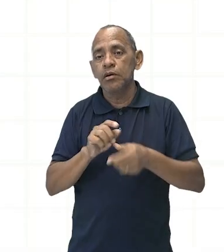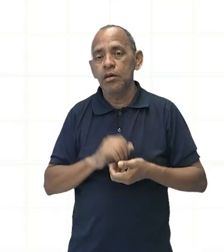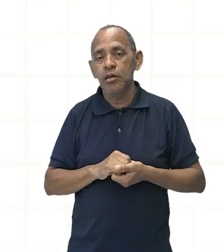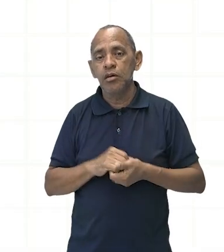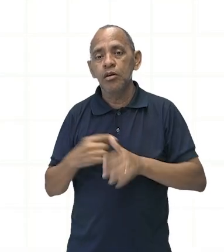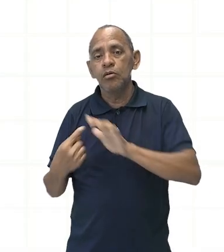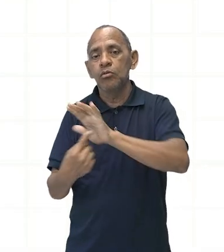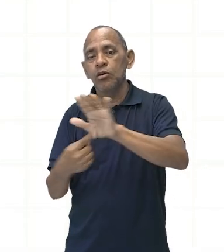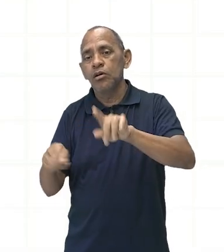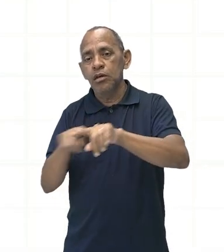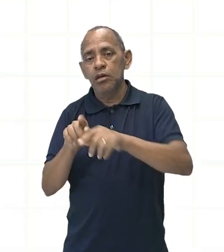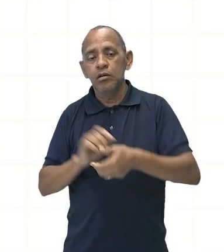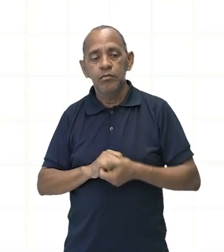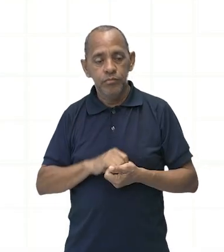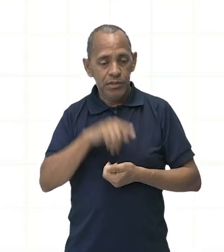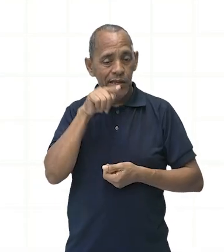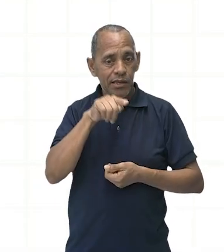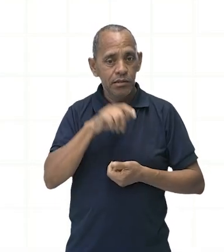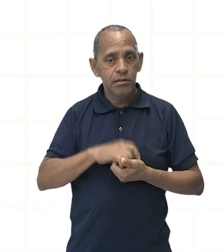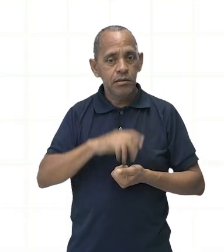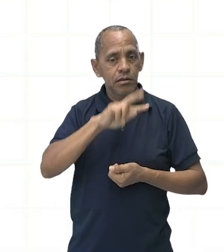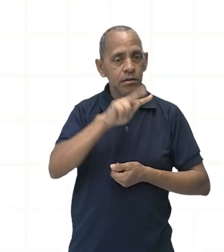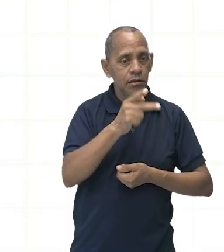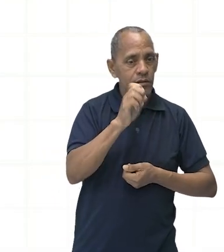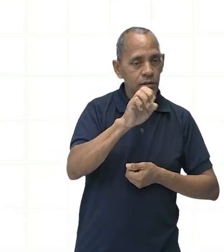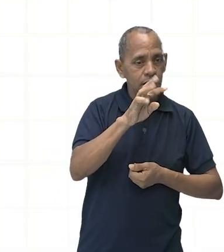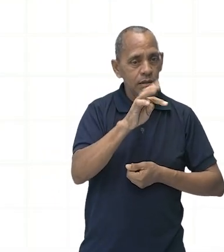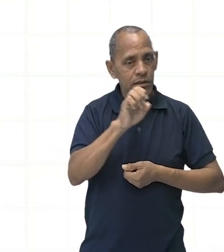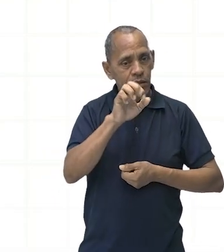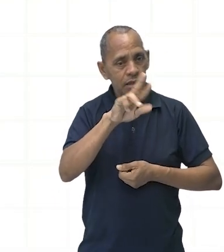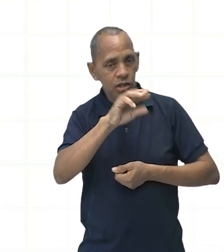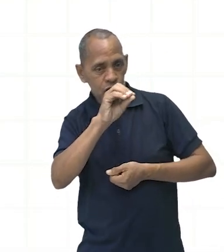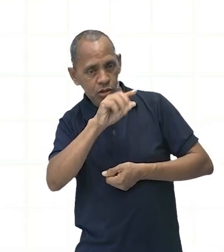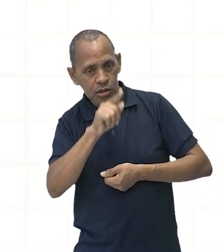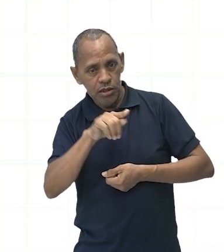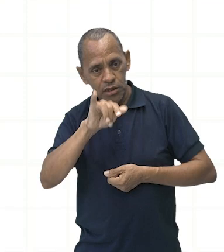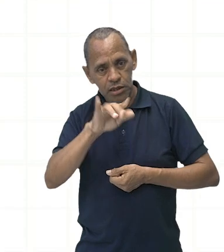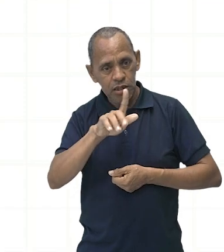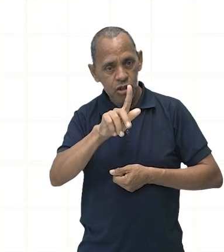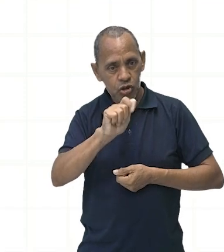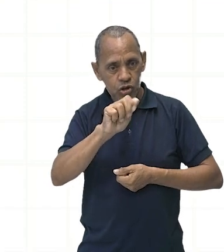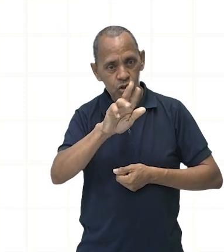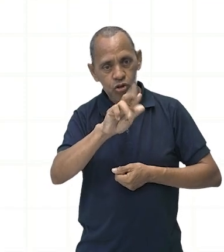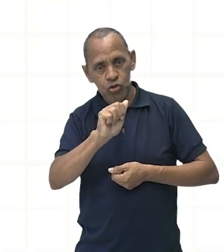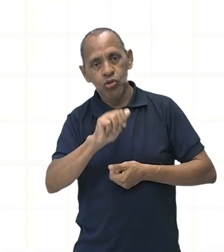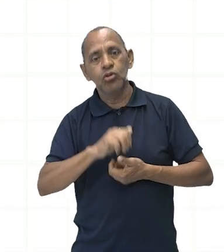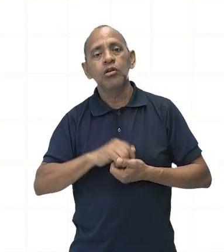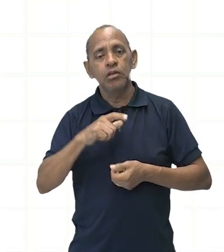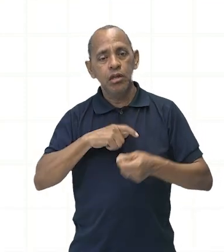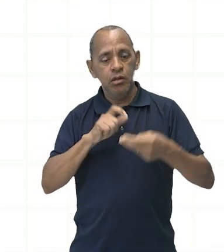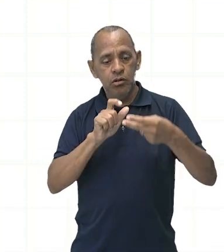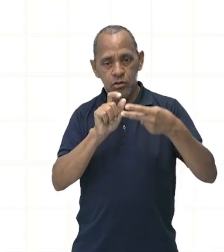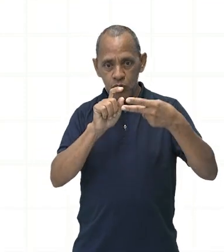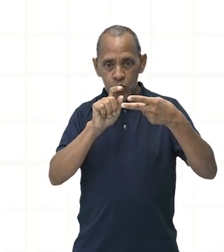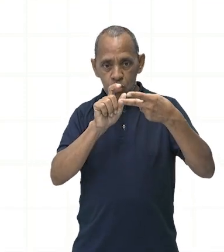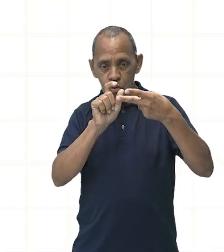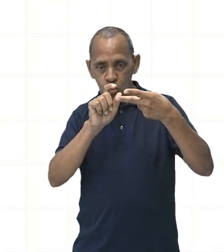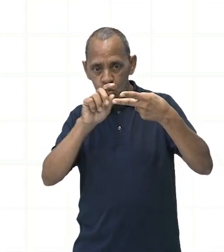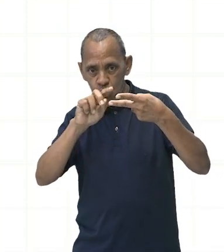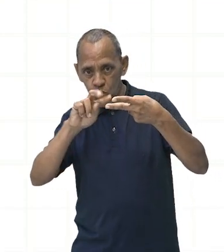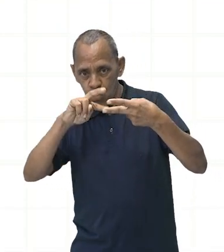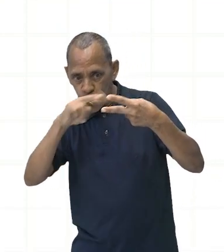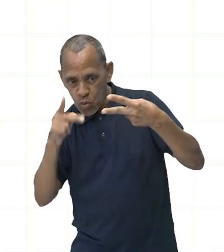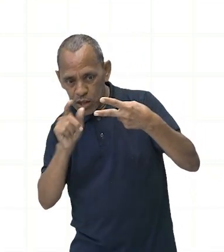indivíduo que é heterozigoto. Um indivíduo heterozigoto é quando ele traz um alelo de um tipo. Como a gente sabe